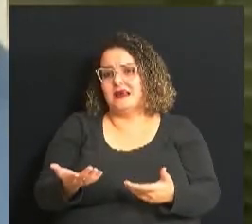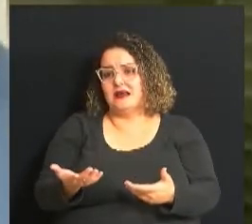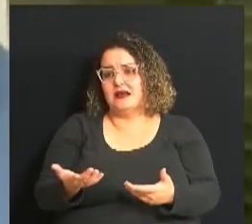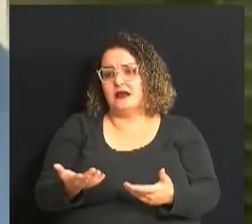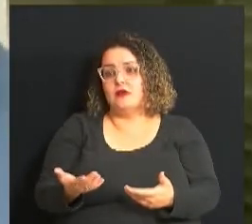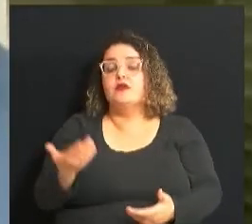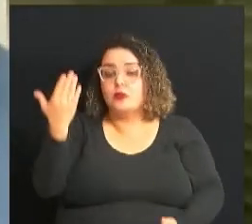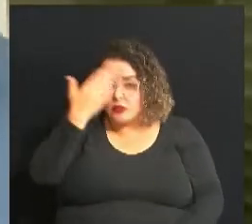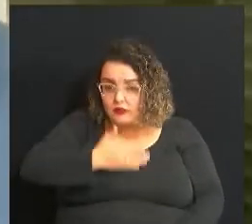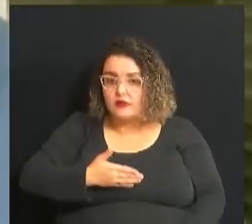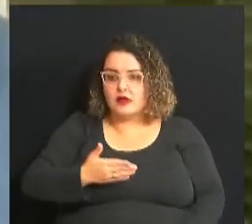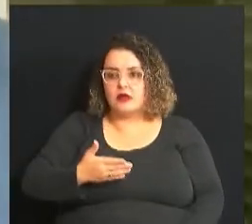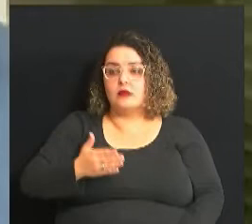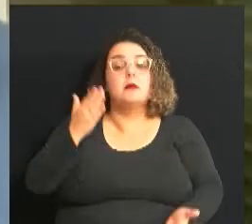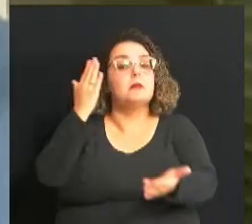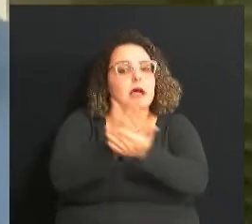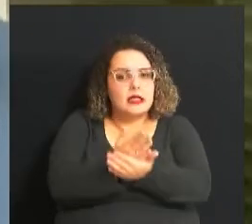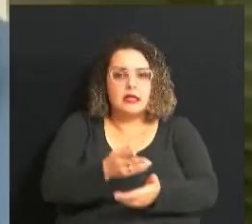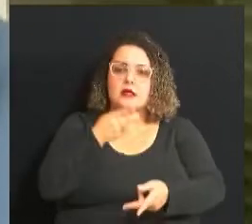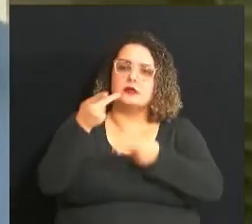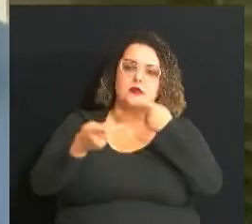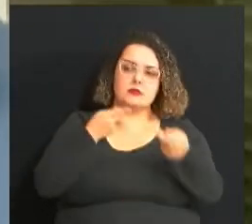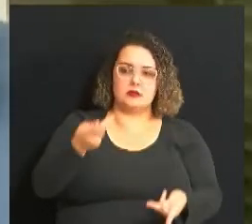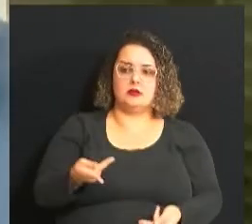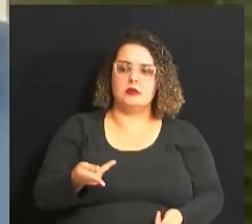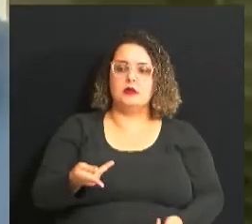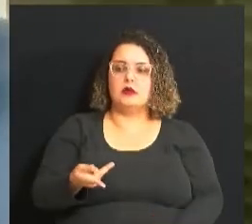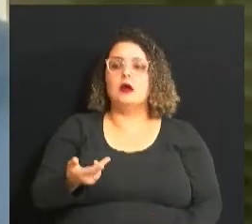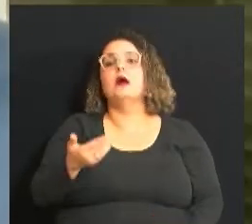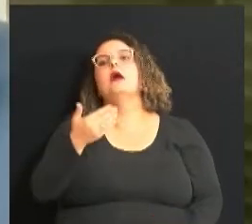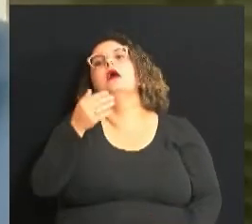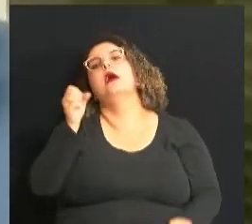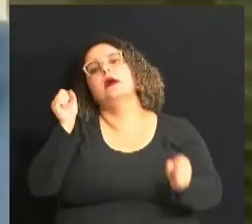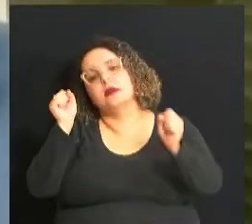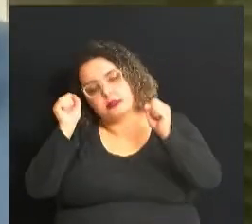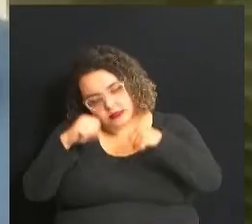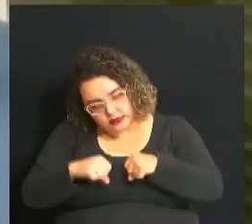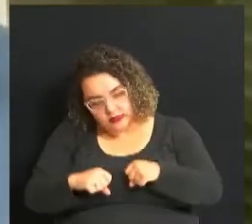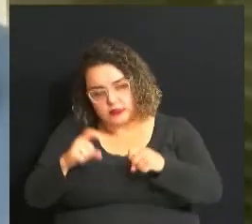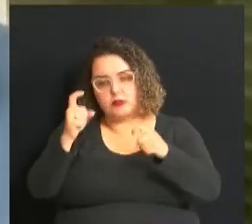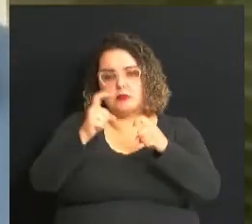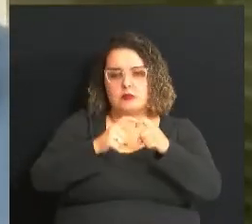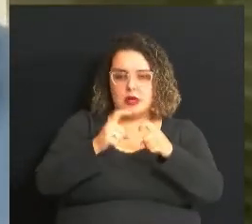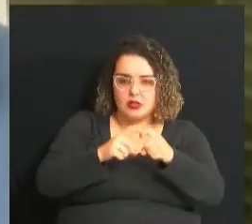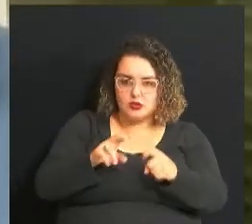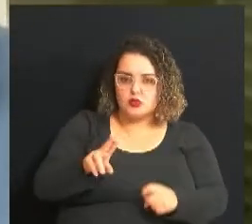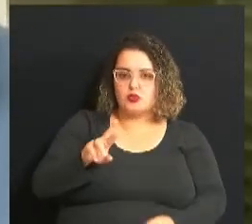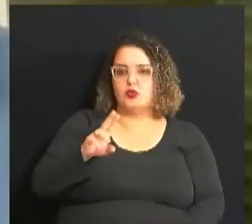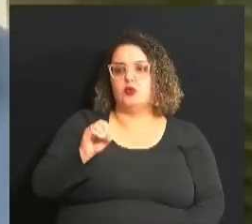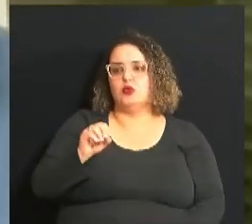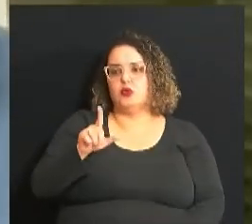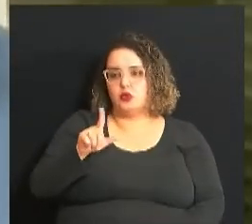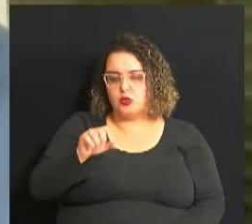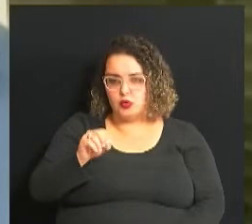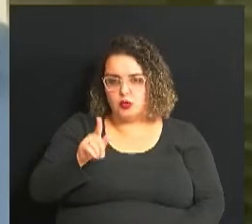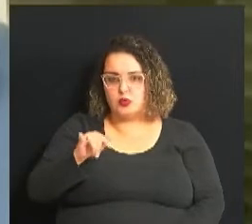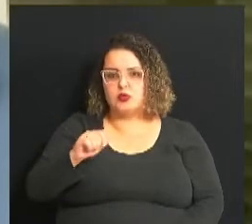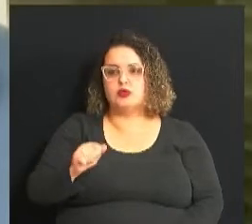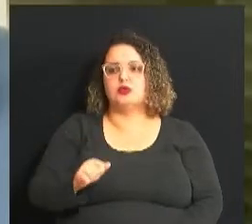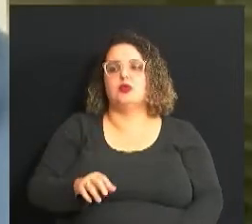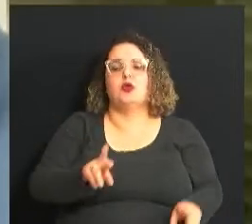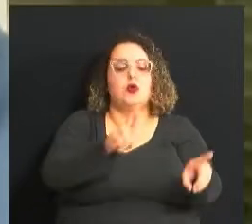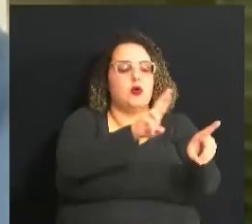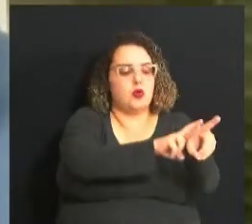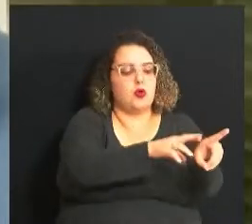Então, o problema, o melhor é ir sim ao urologista, ao médico, fazer seu exame de toque e PSA. O que